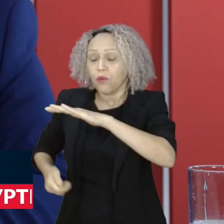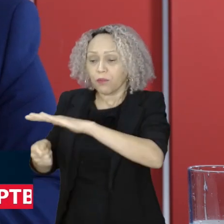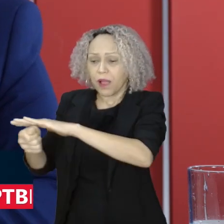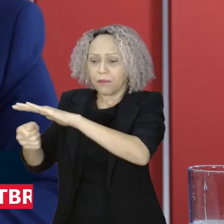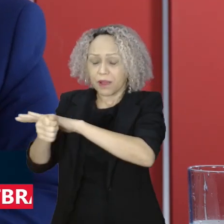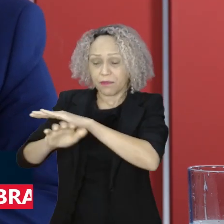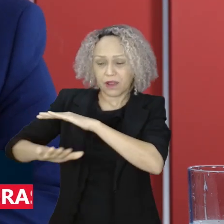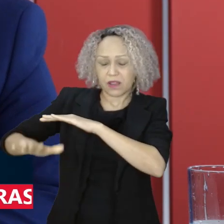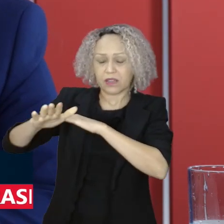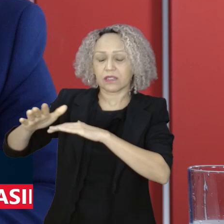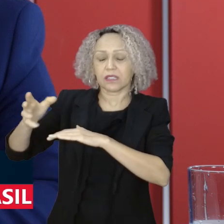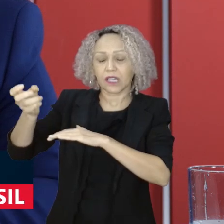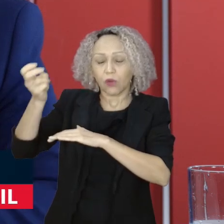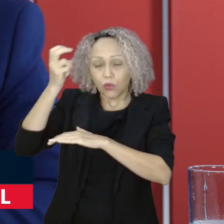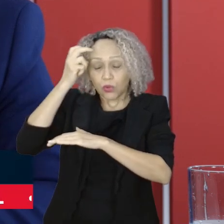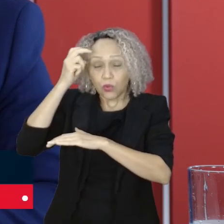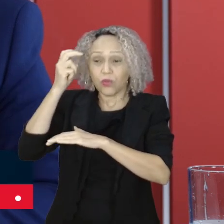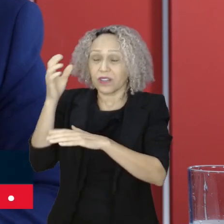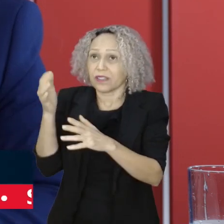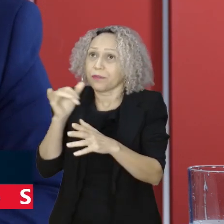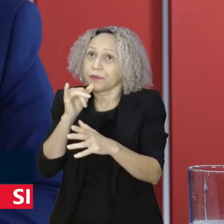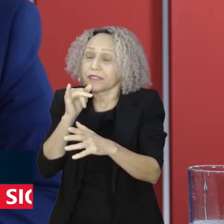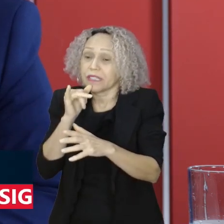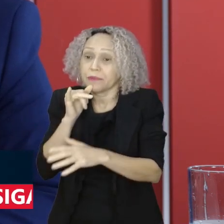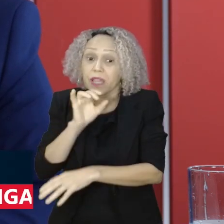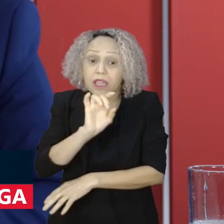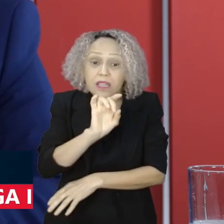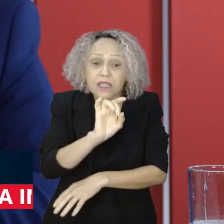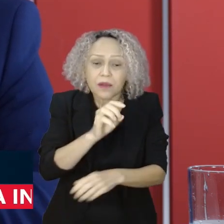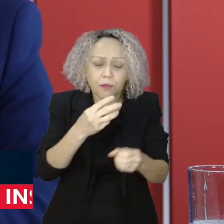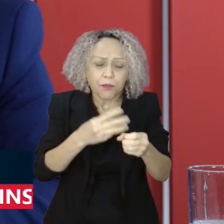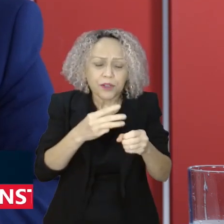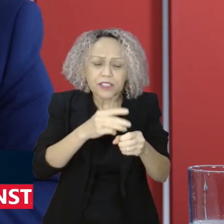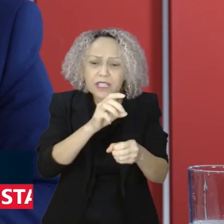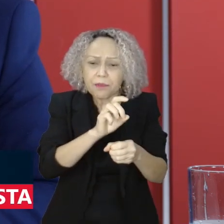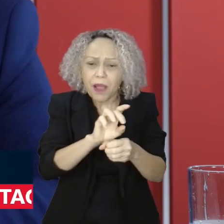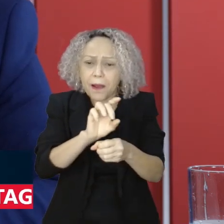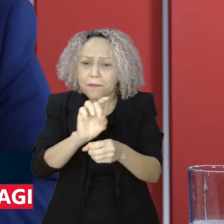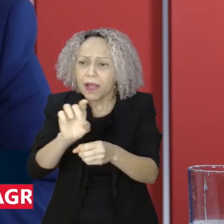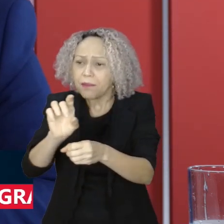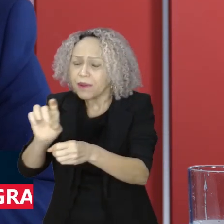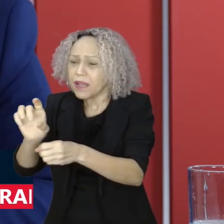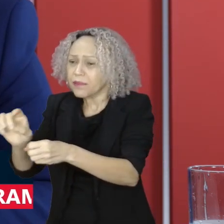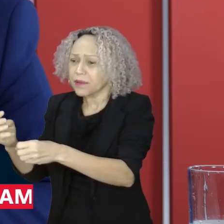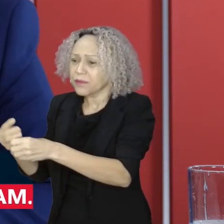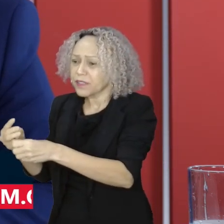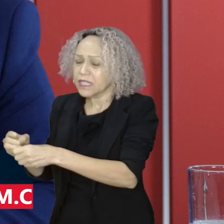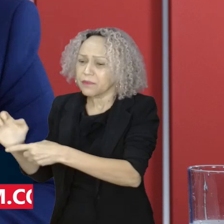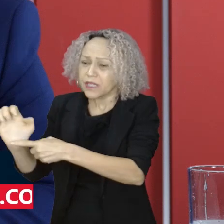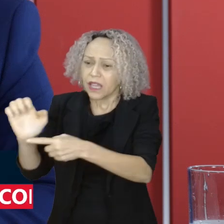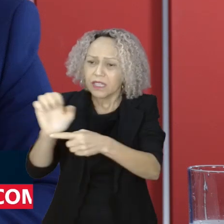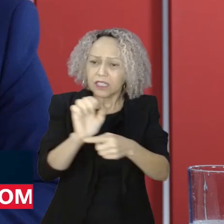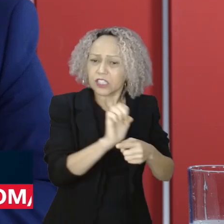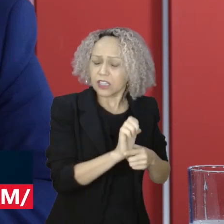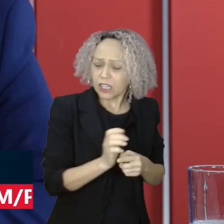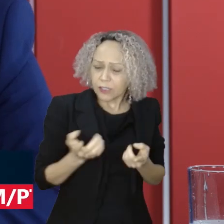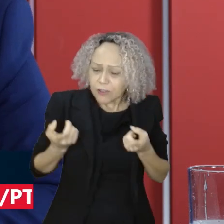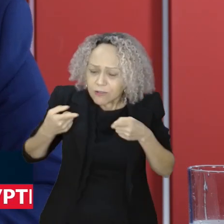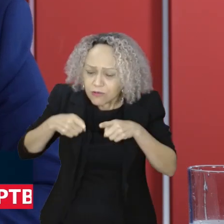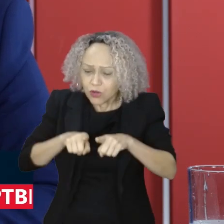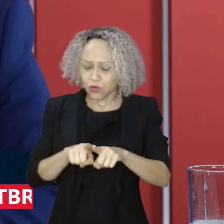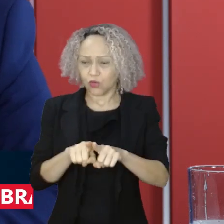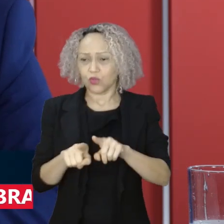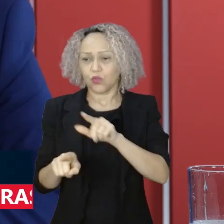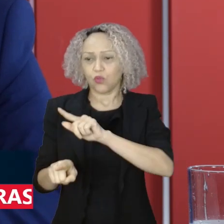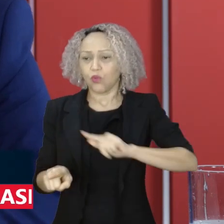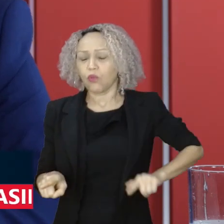chama de CPF da cultura. Que cada município e cada estado tenha, junto da gente, no governo federal, o seu